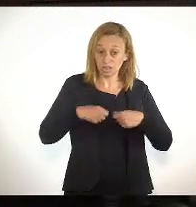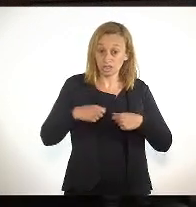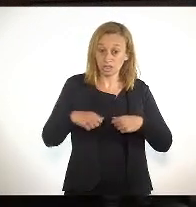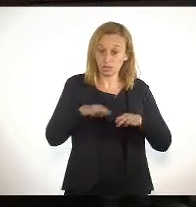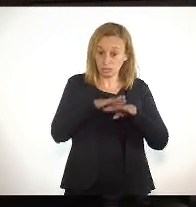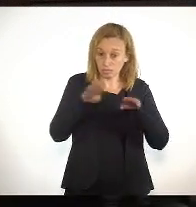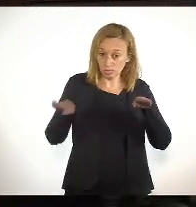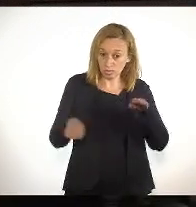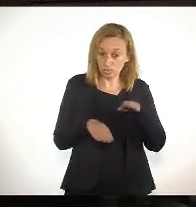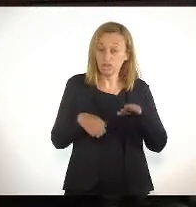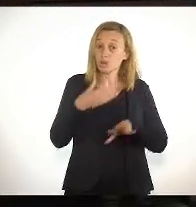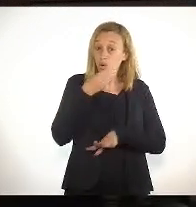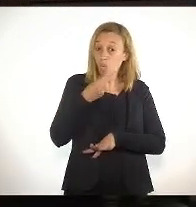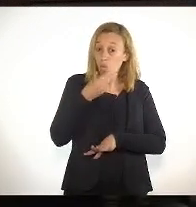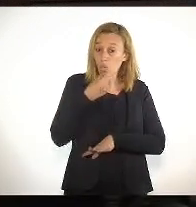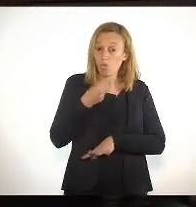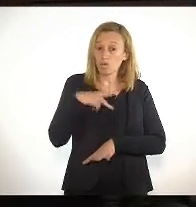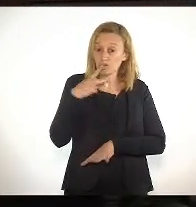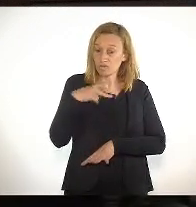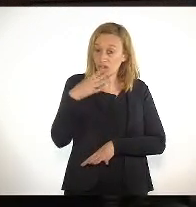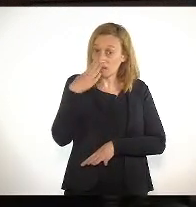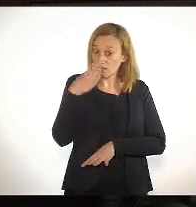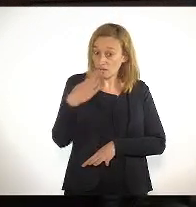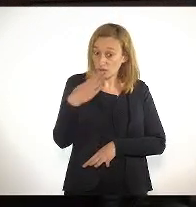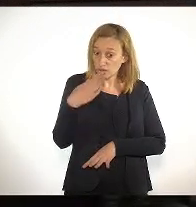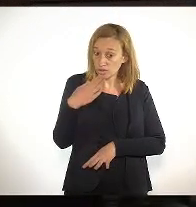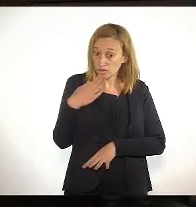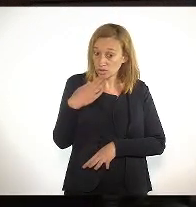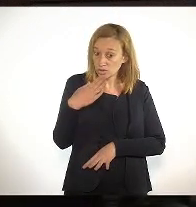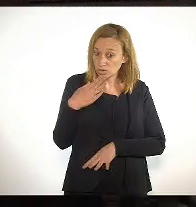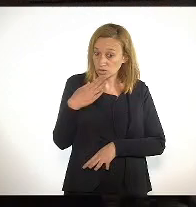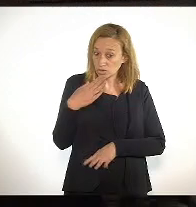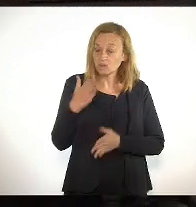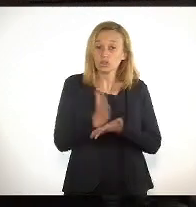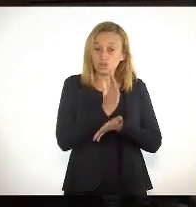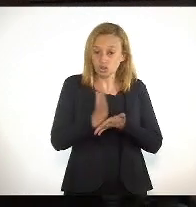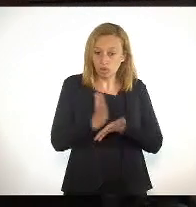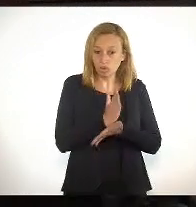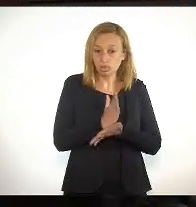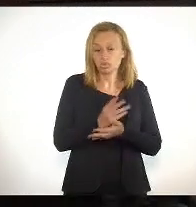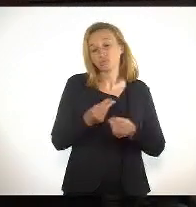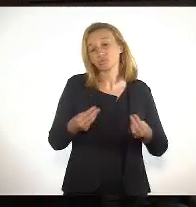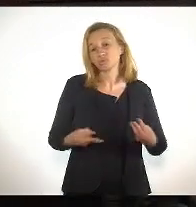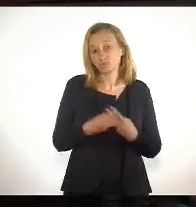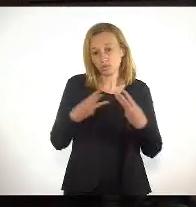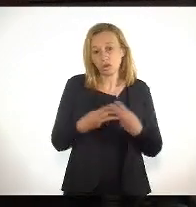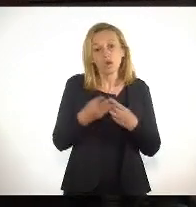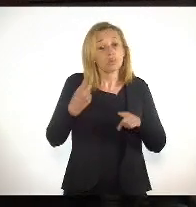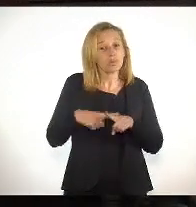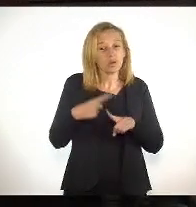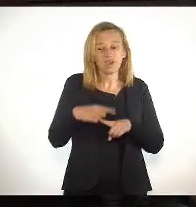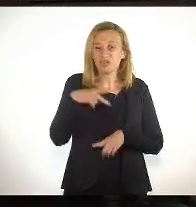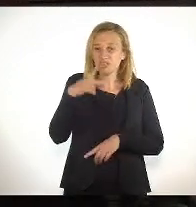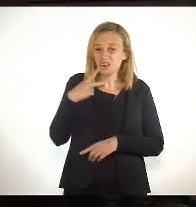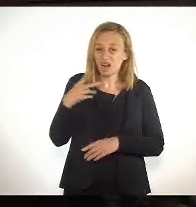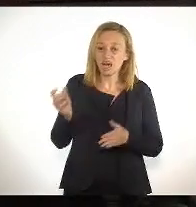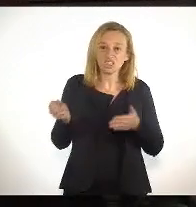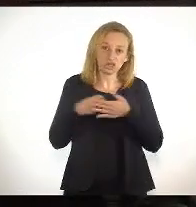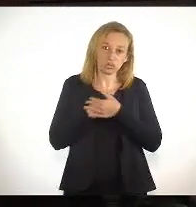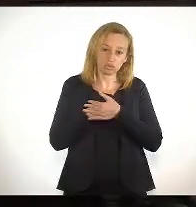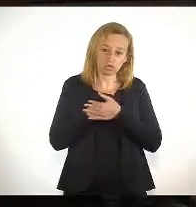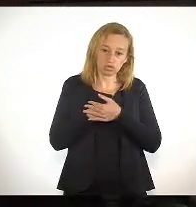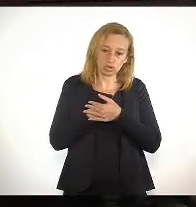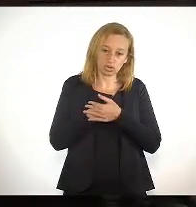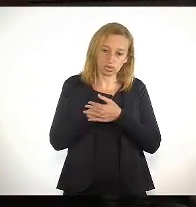hombridade, tem que ser homem e falar isso na frente de algum judeu. Porque falar atrás